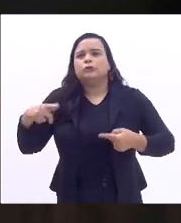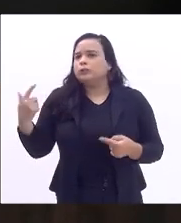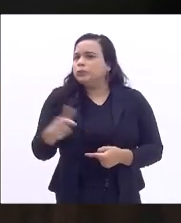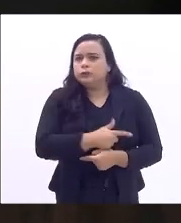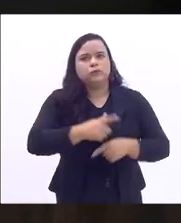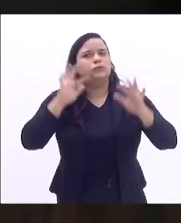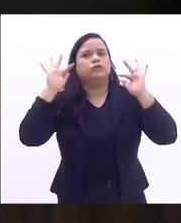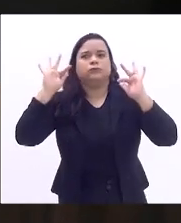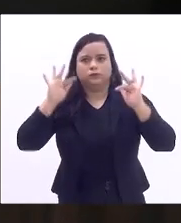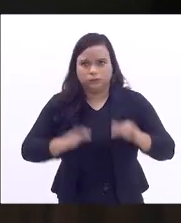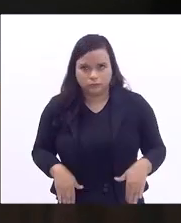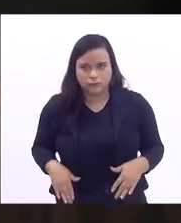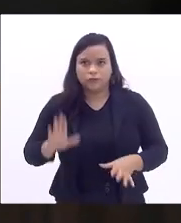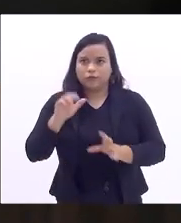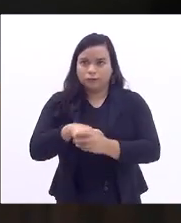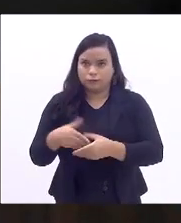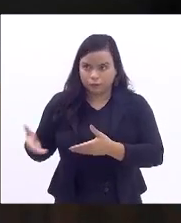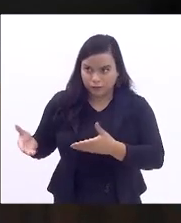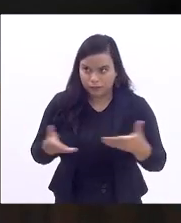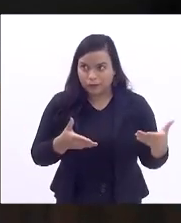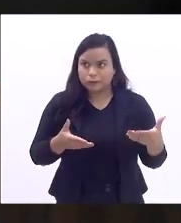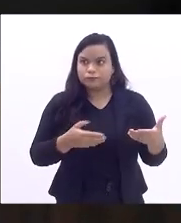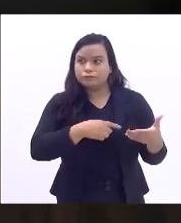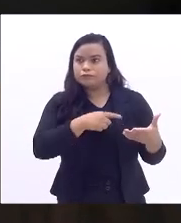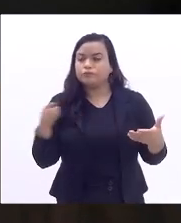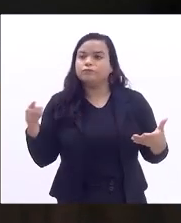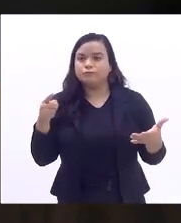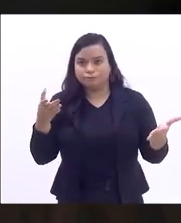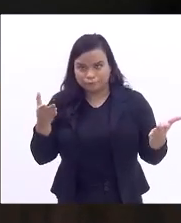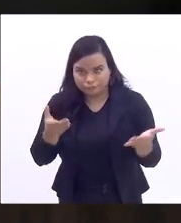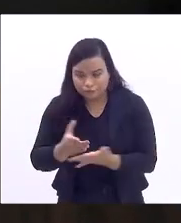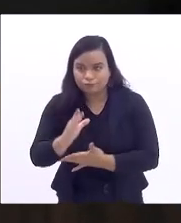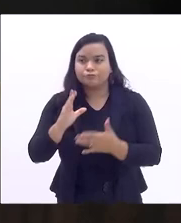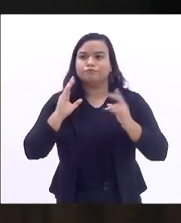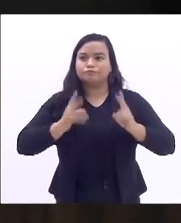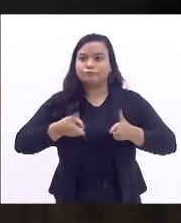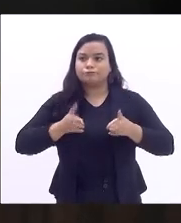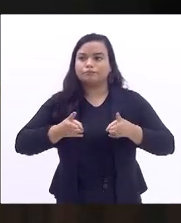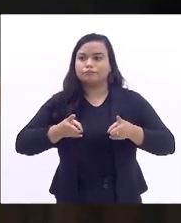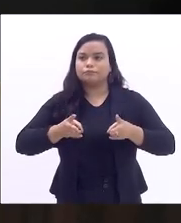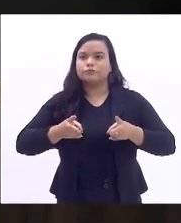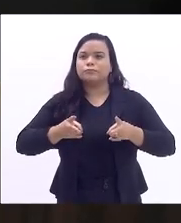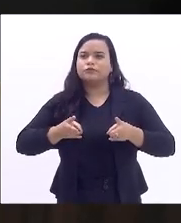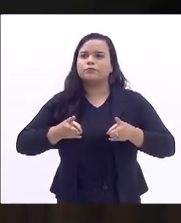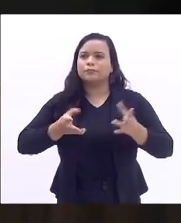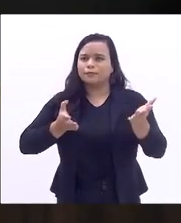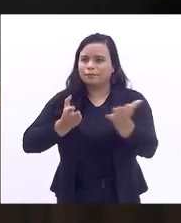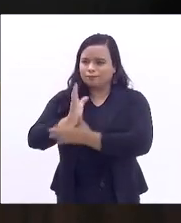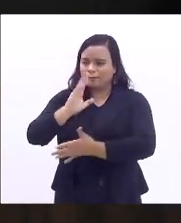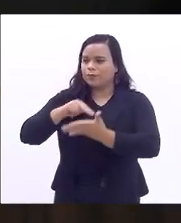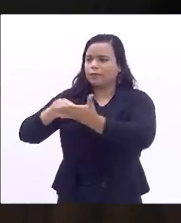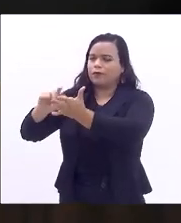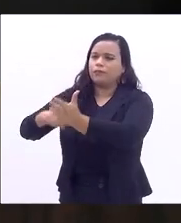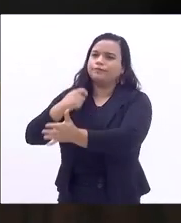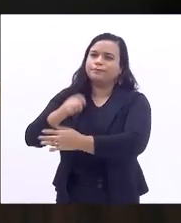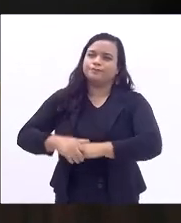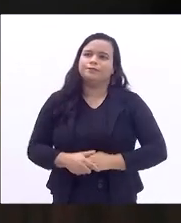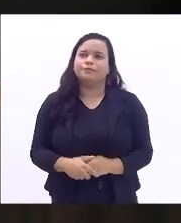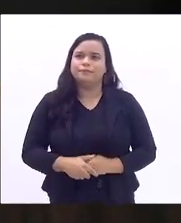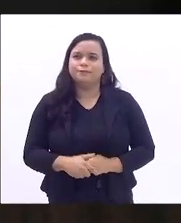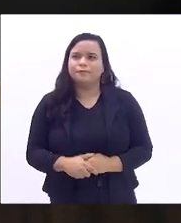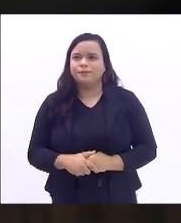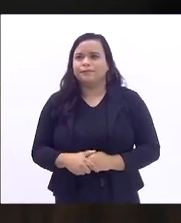que aqui era discutir encerrada a discussão e votação seu que aprovam permaneçam Como estão aprovados vai autógrafo